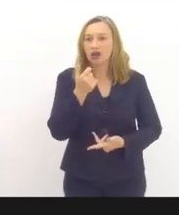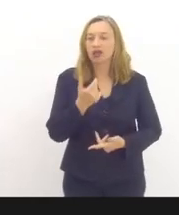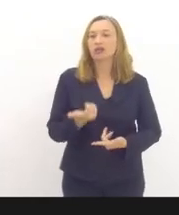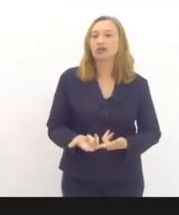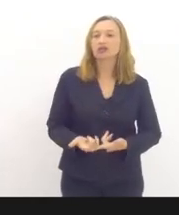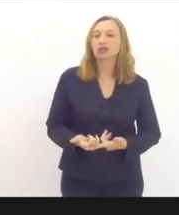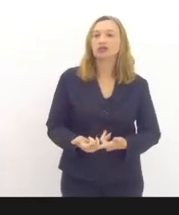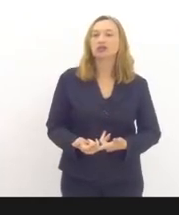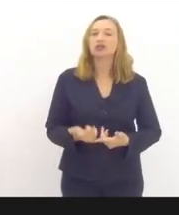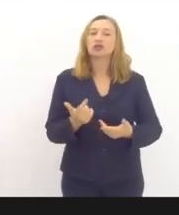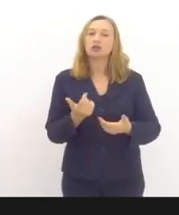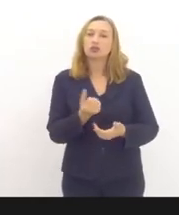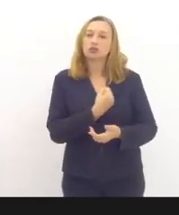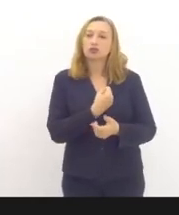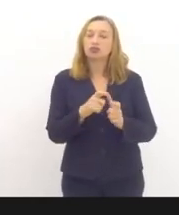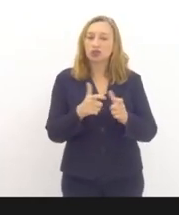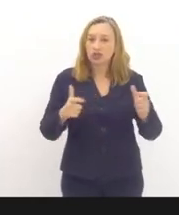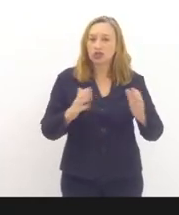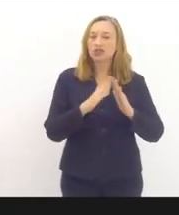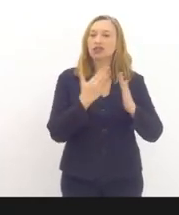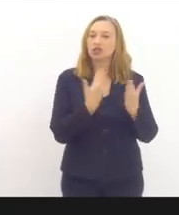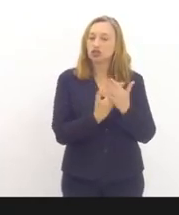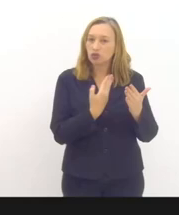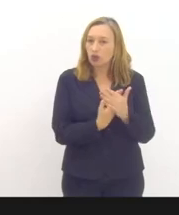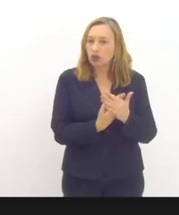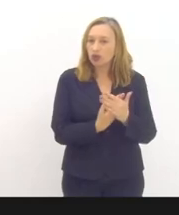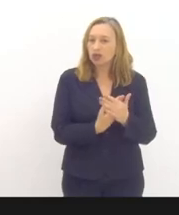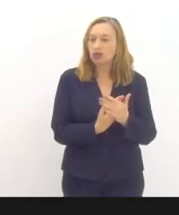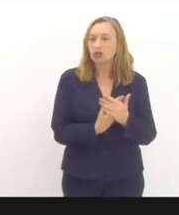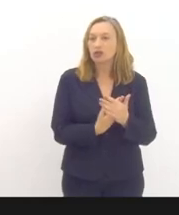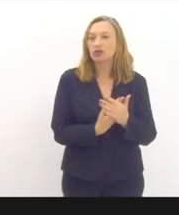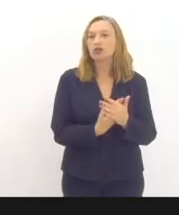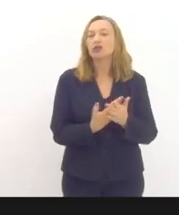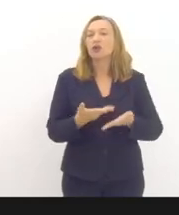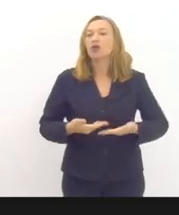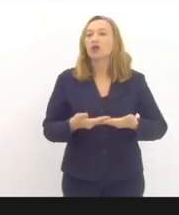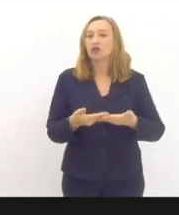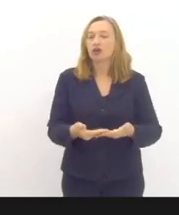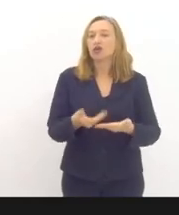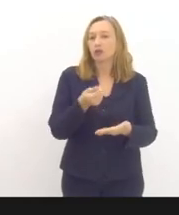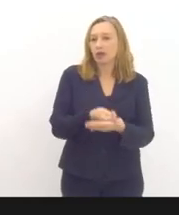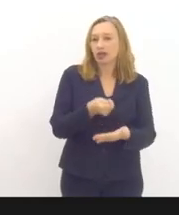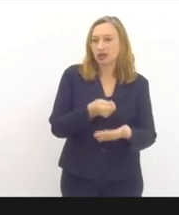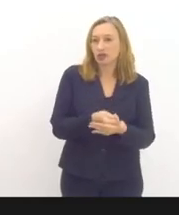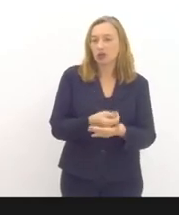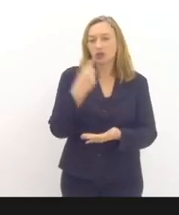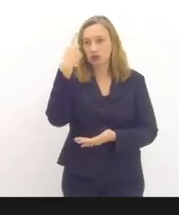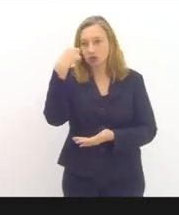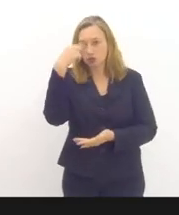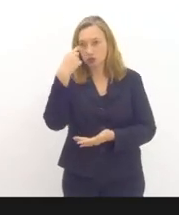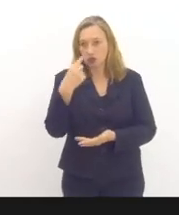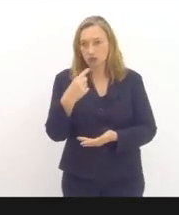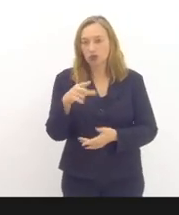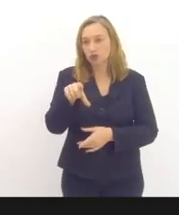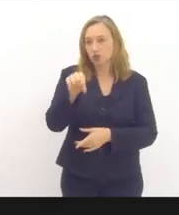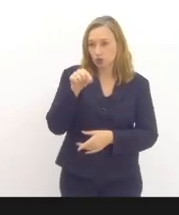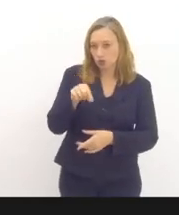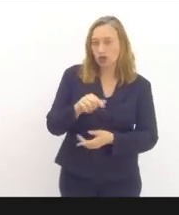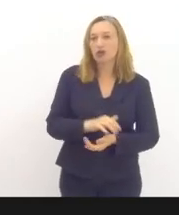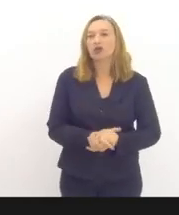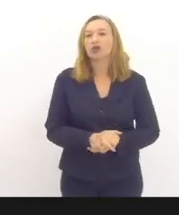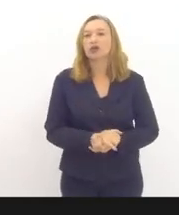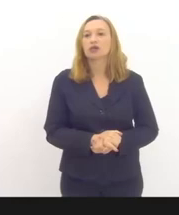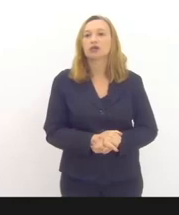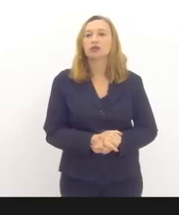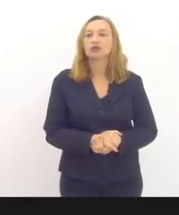maioria das redes, em grande maioria das escolas da rede, como oferta obrigatória, e o espanhol como optativo. Então, quando ele